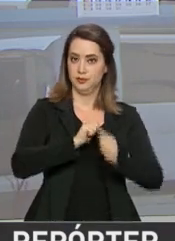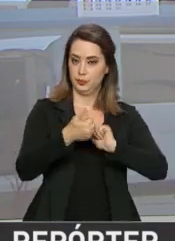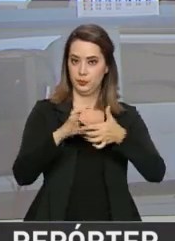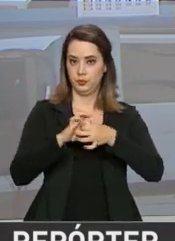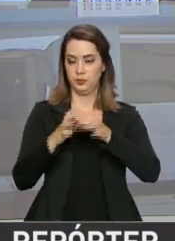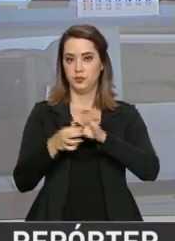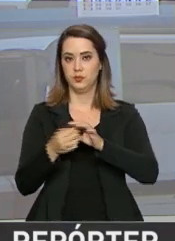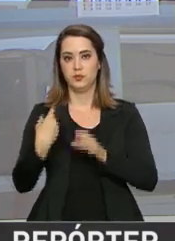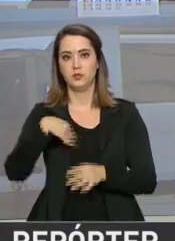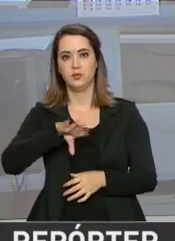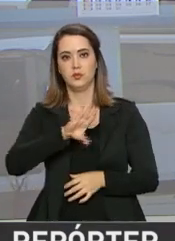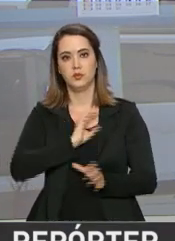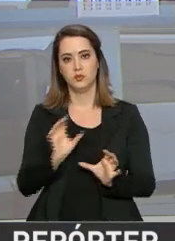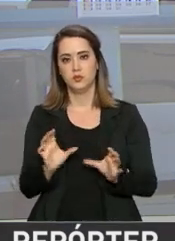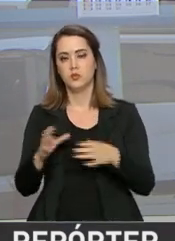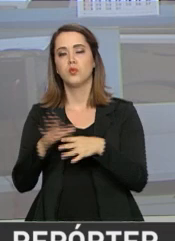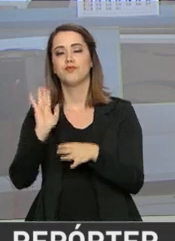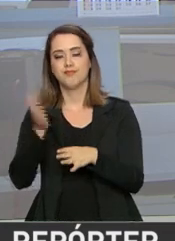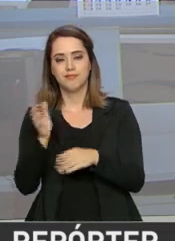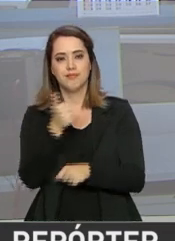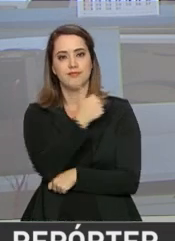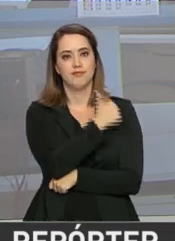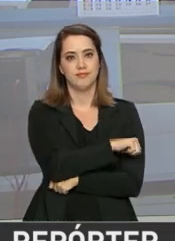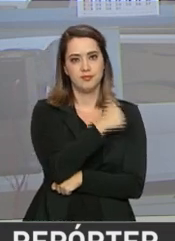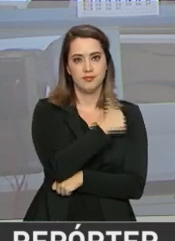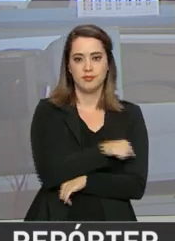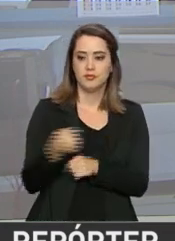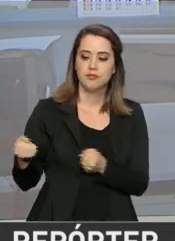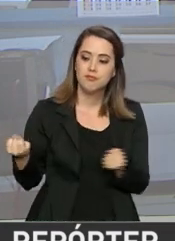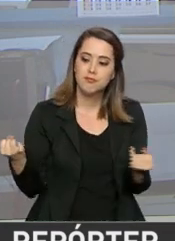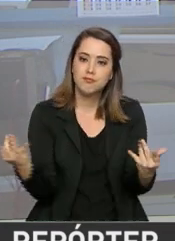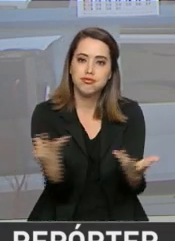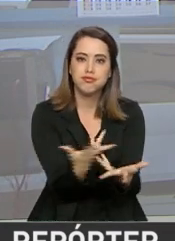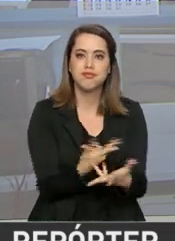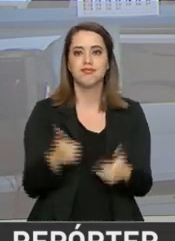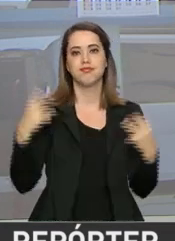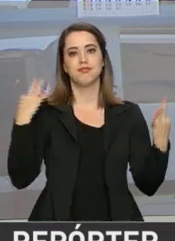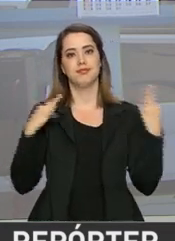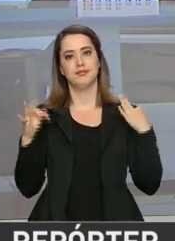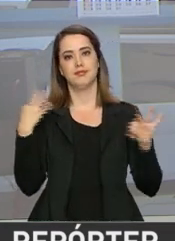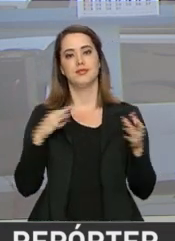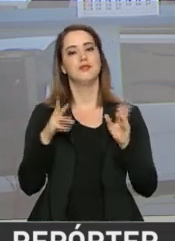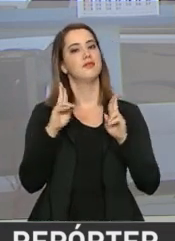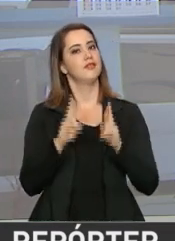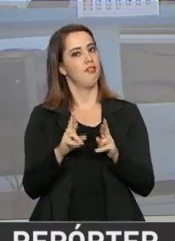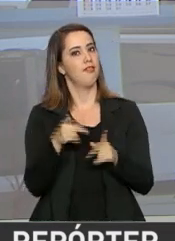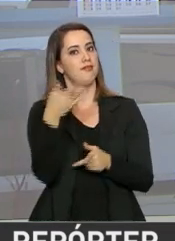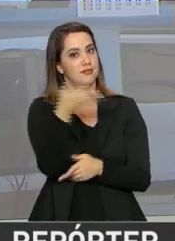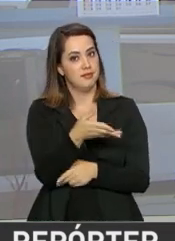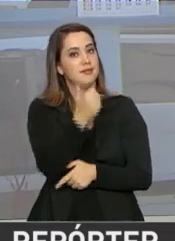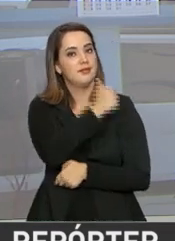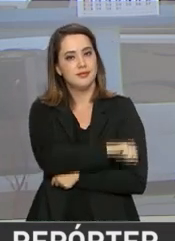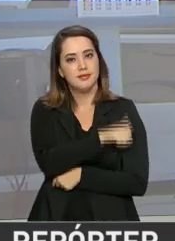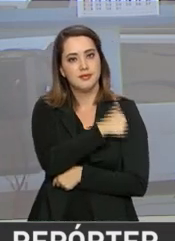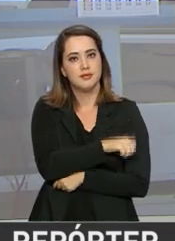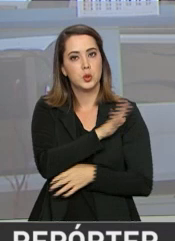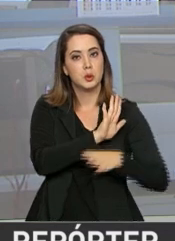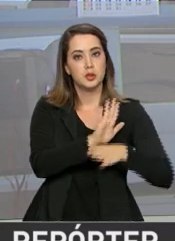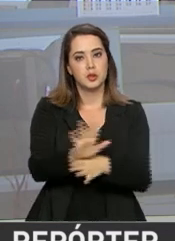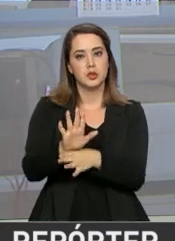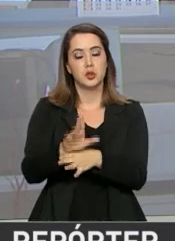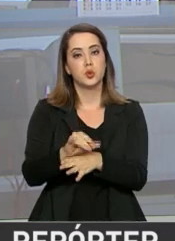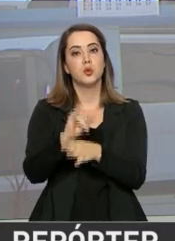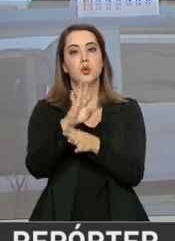nossa equipe já está no Rio de Janeiro milhares de turistas são esperados na cidade maravilhosa para ajudar quem vai à cidade o